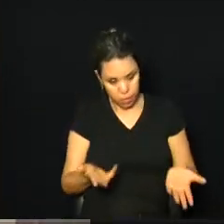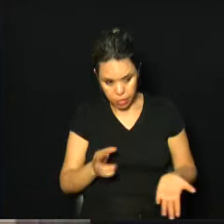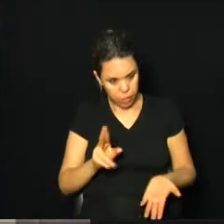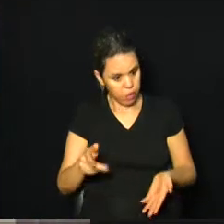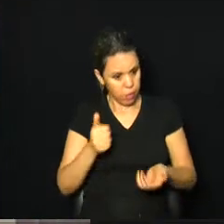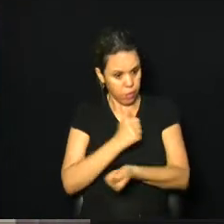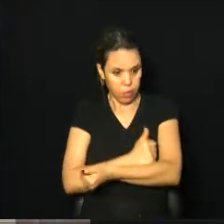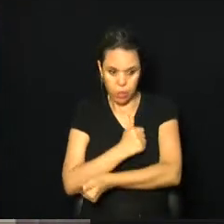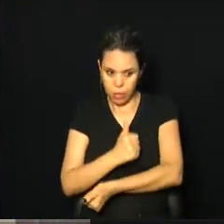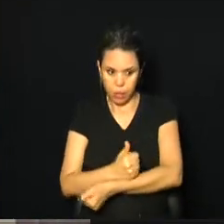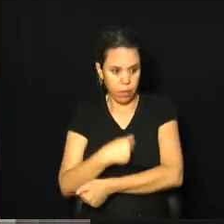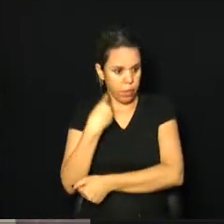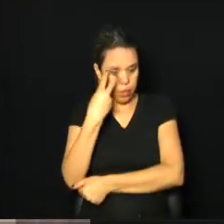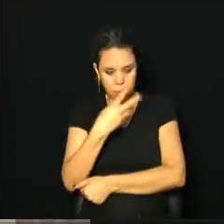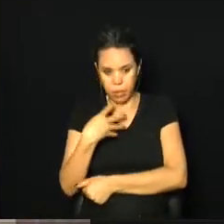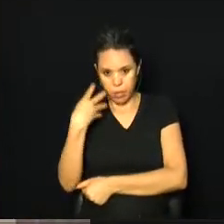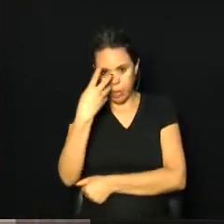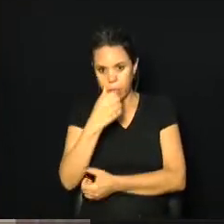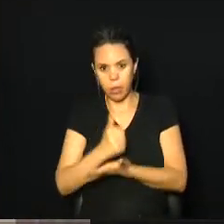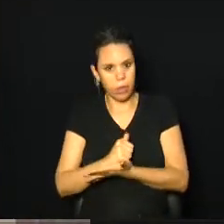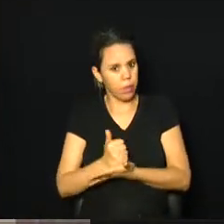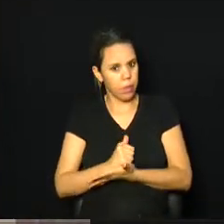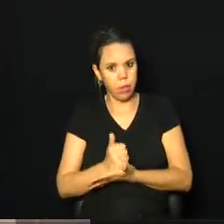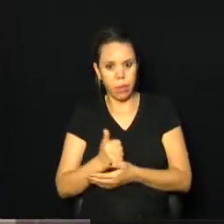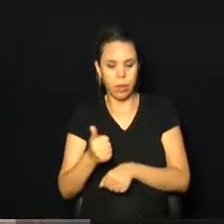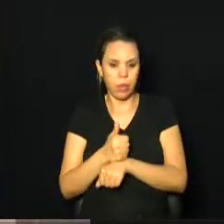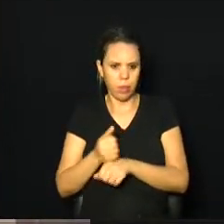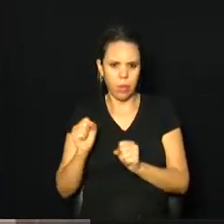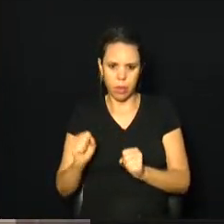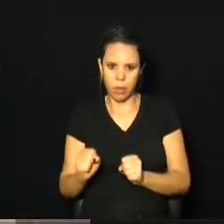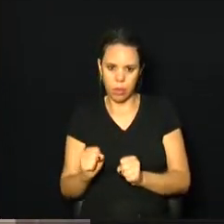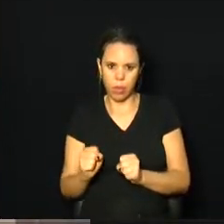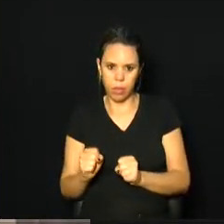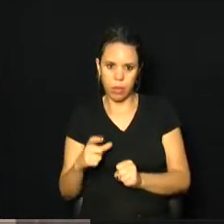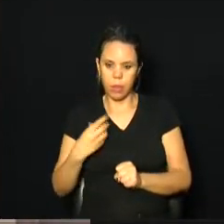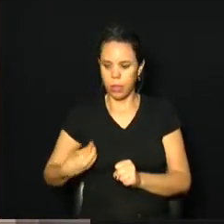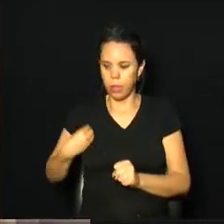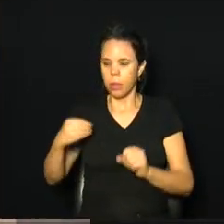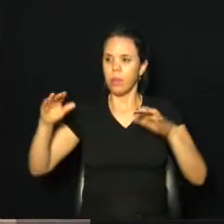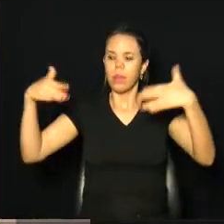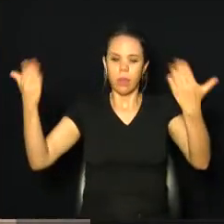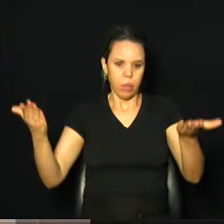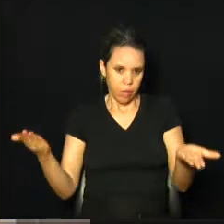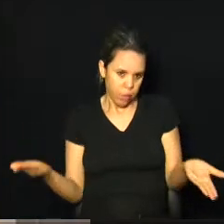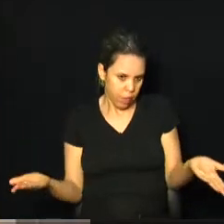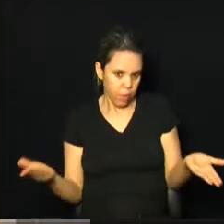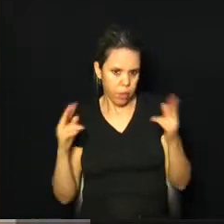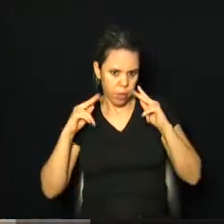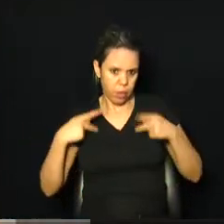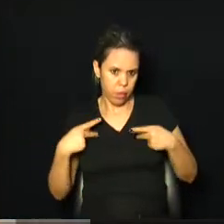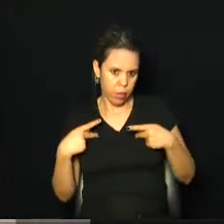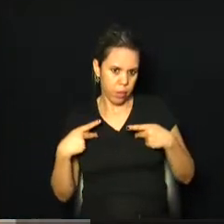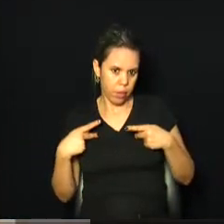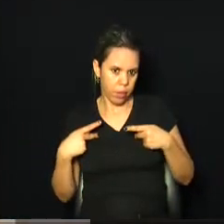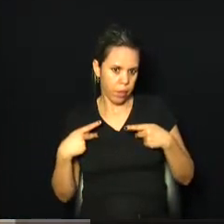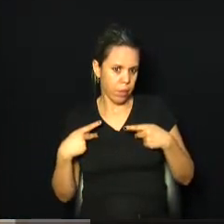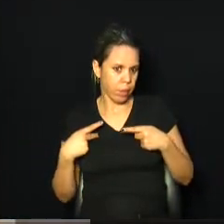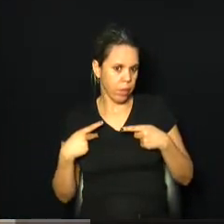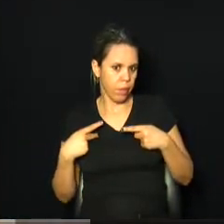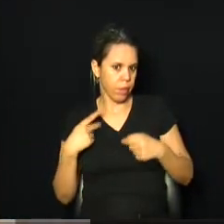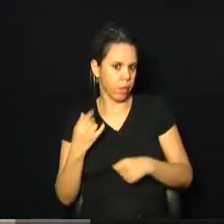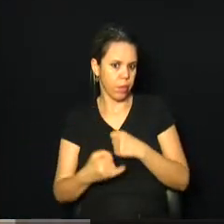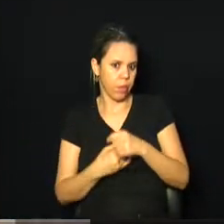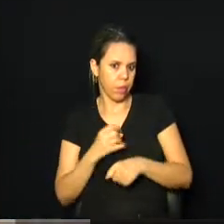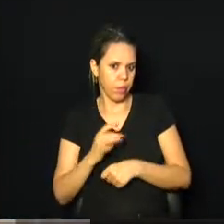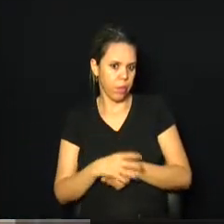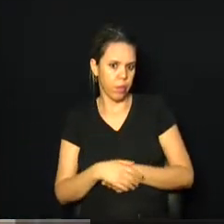ficar 24 anos em videogame. Mas ele pode seguir a carreira? Pode, mas ele tem a vida dele de ser humano, não a vida dele virtual. Sim.